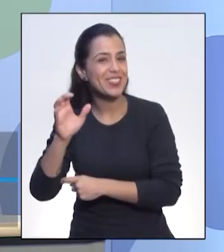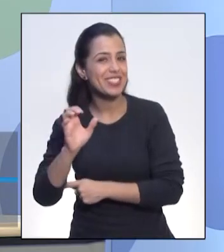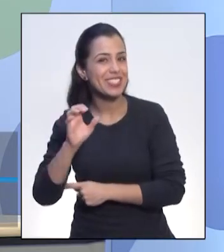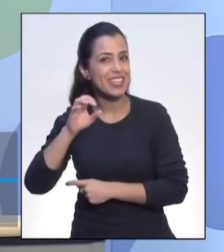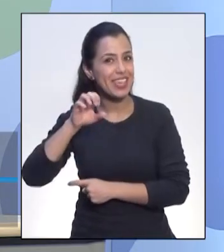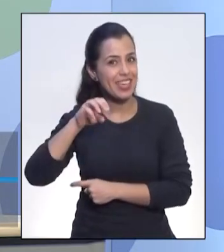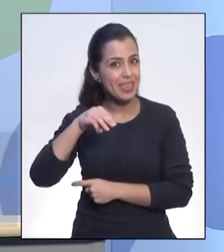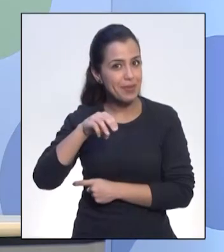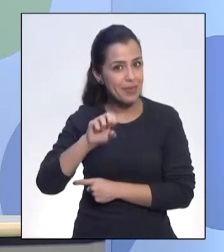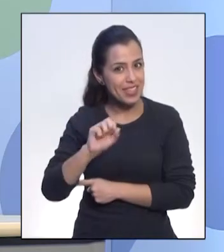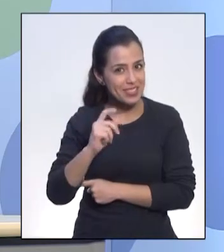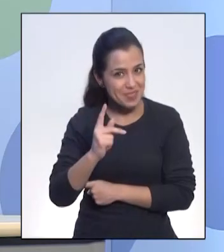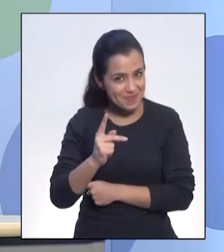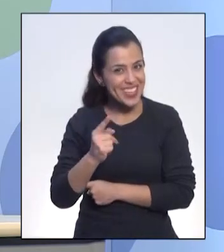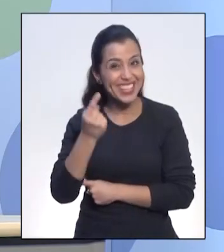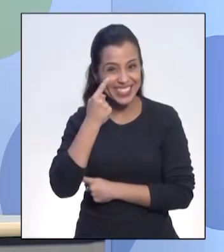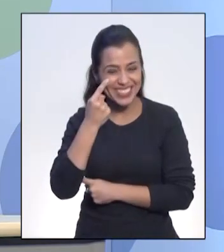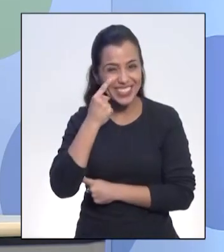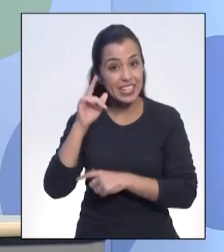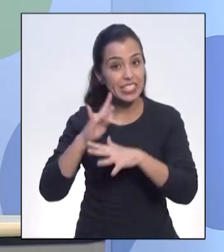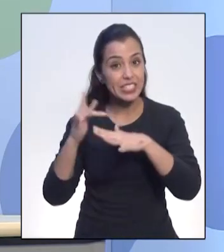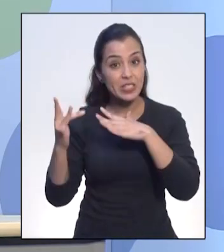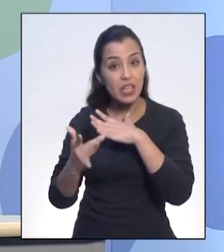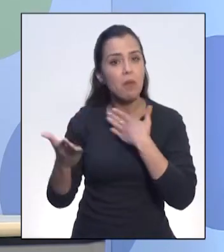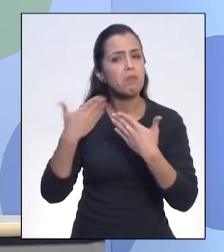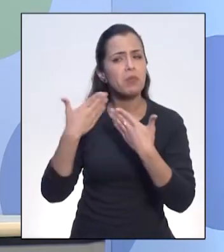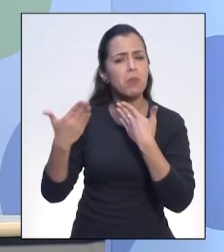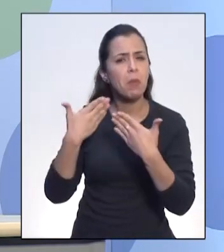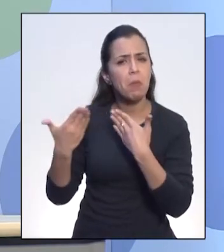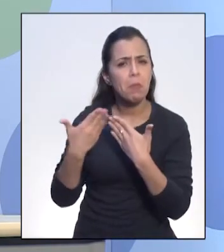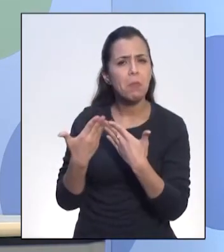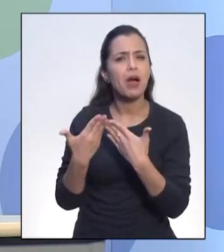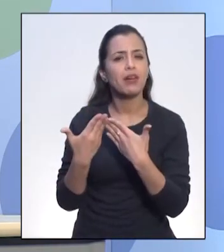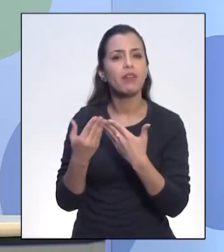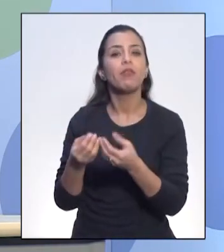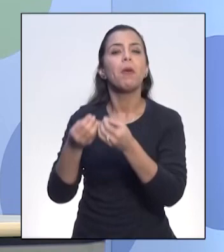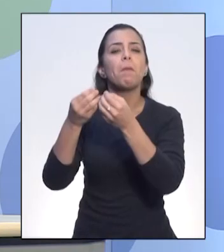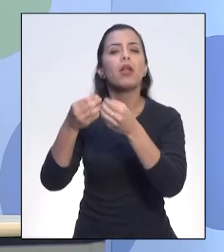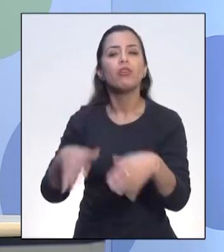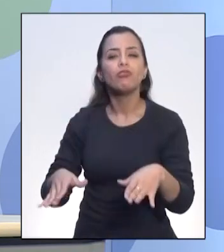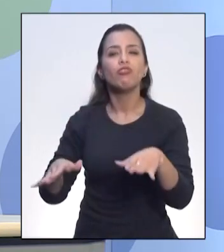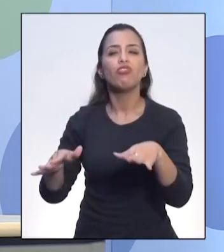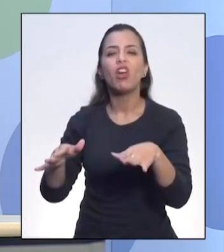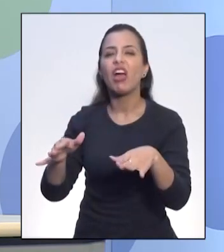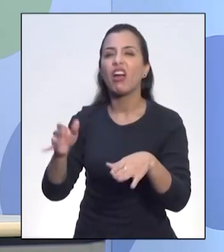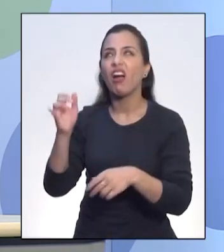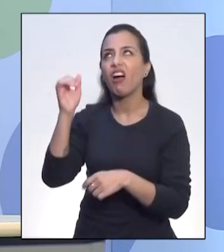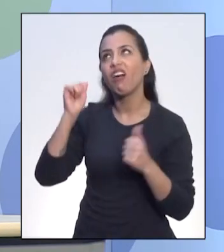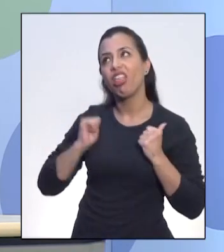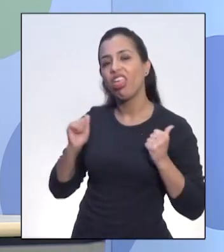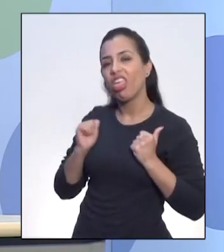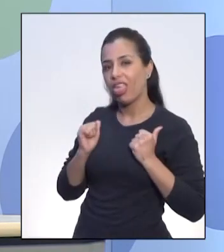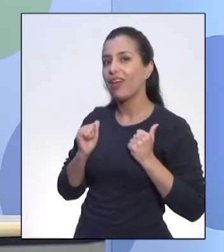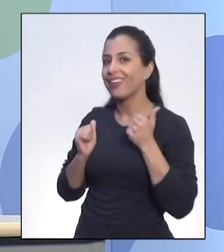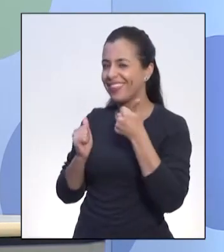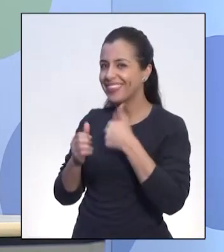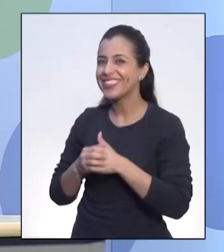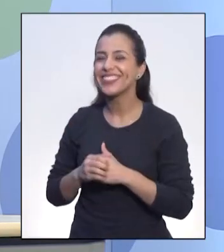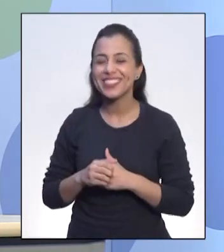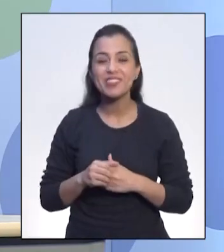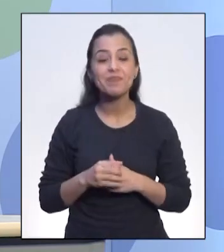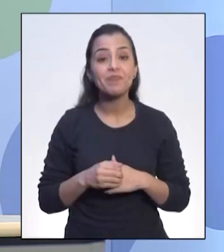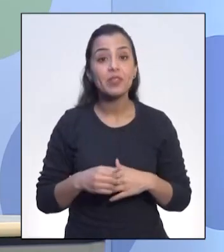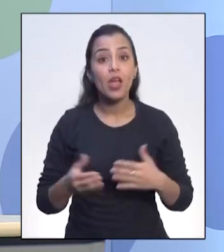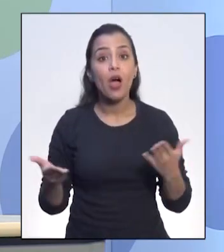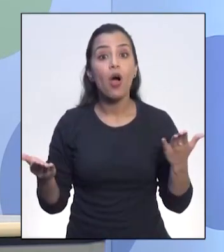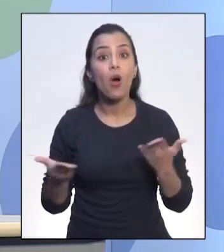Sobe a gente lá nas redes sociais, vamos conversar, vamos bater papo, vamos prejudicar a tolice juntos. Hoje a gente